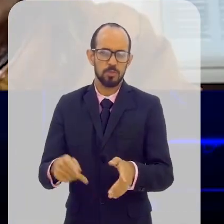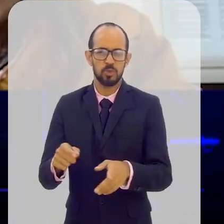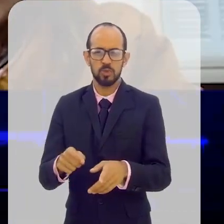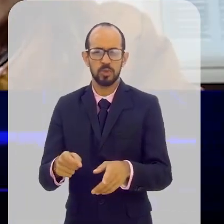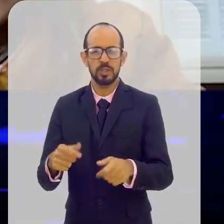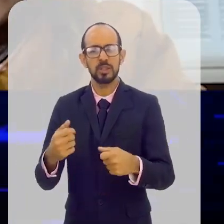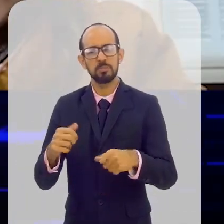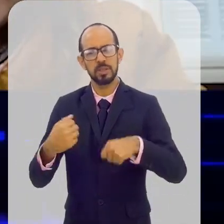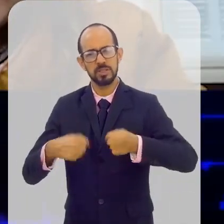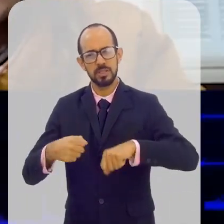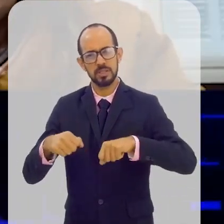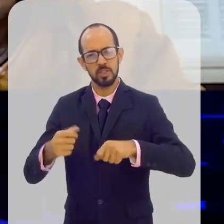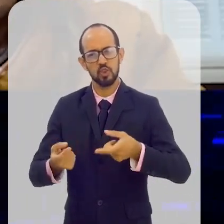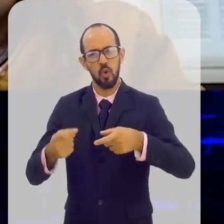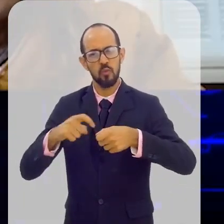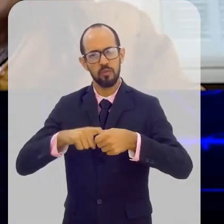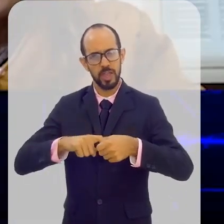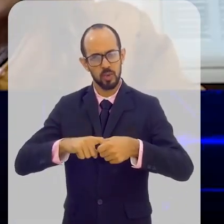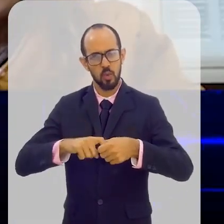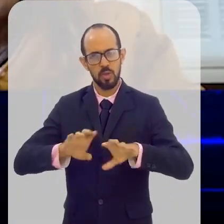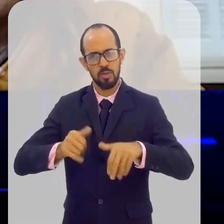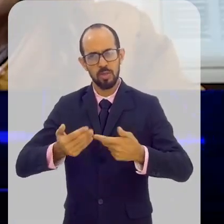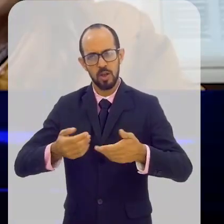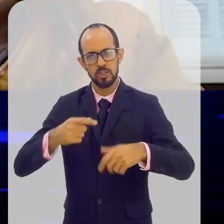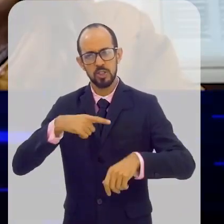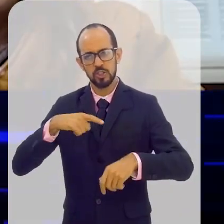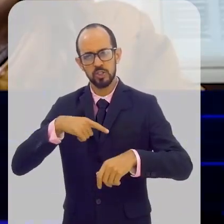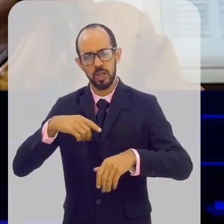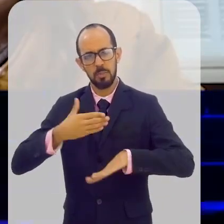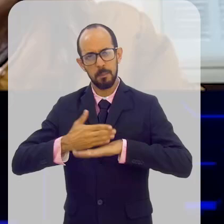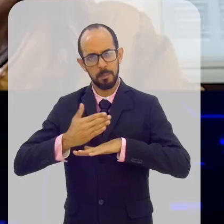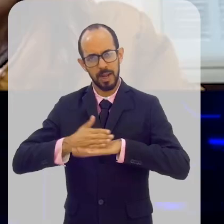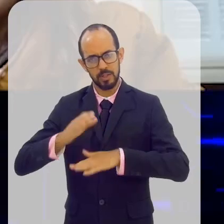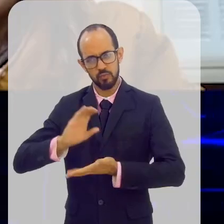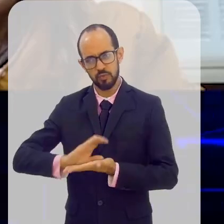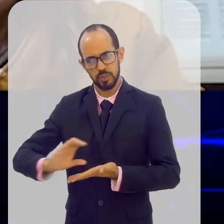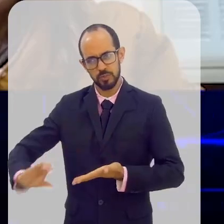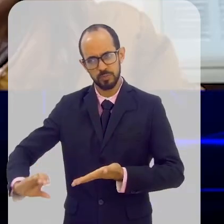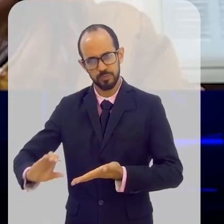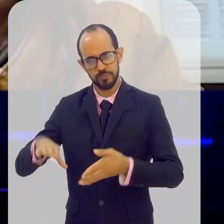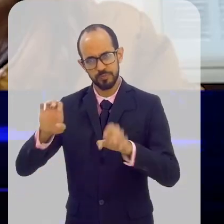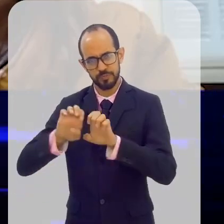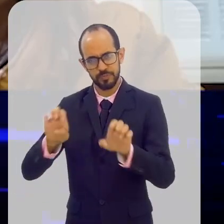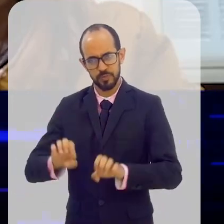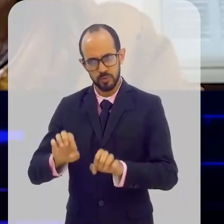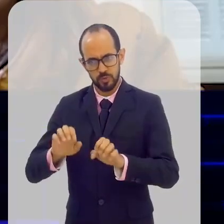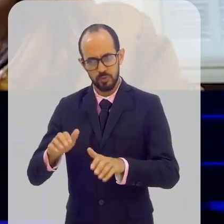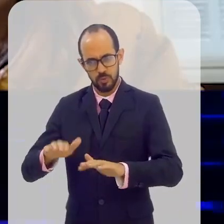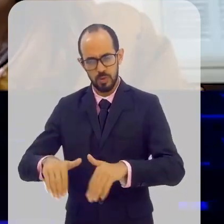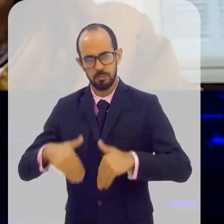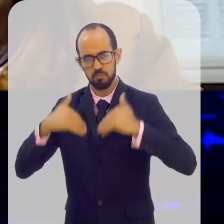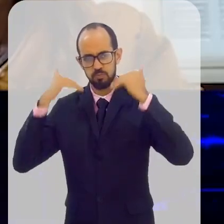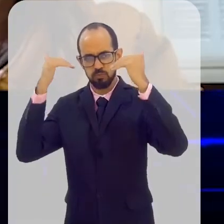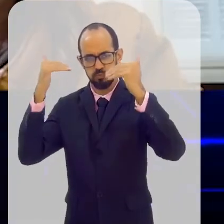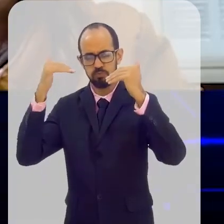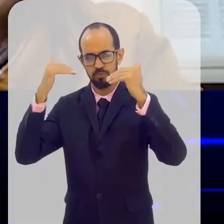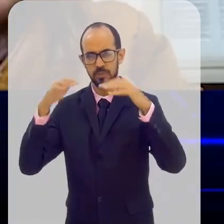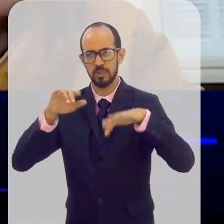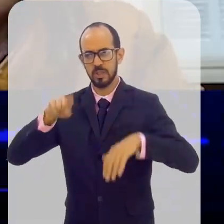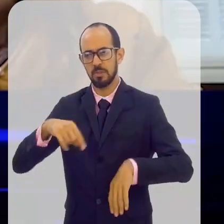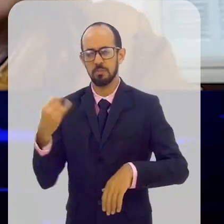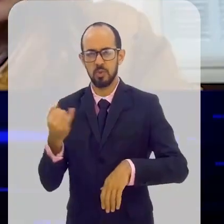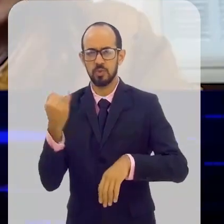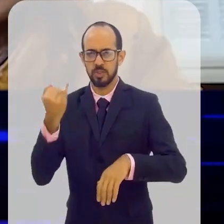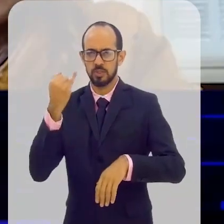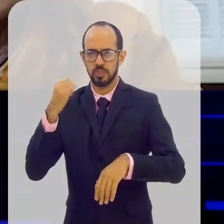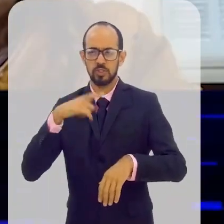de convênio, e cada vez mais a gente tem uma prática, assim, de um investimento em modernização de estruturas simuladas, que